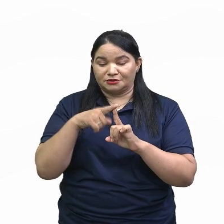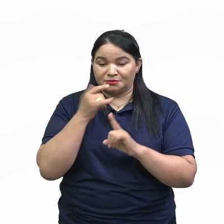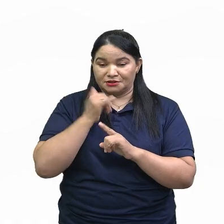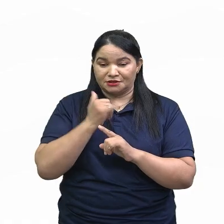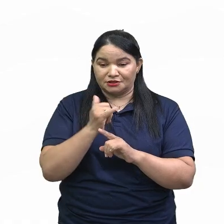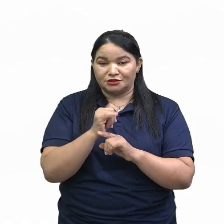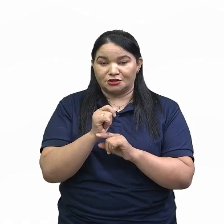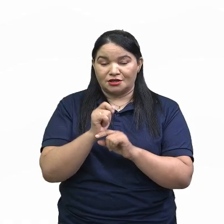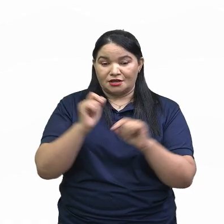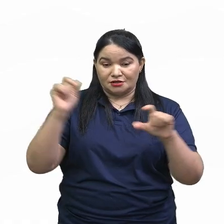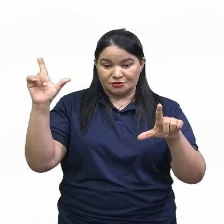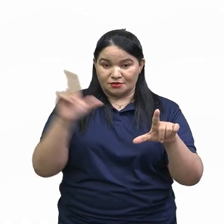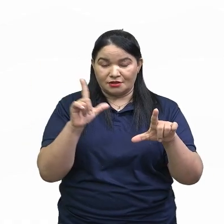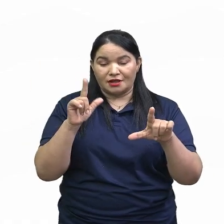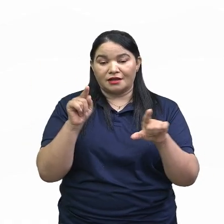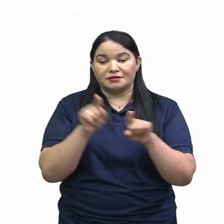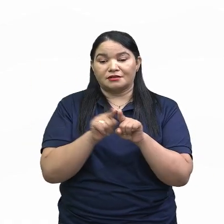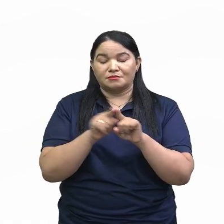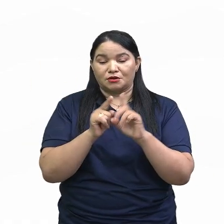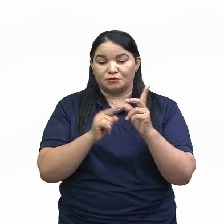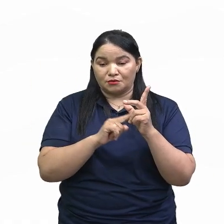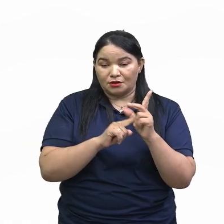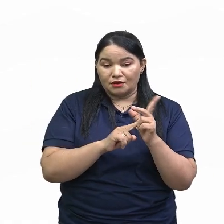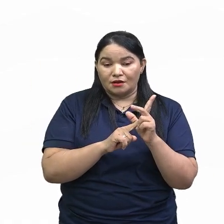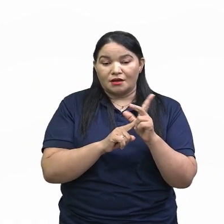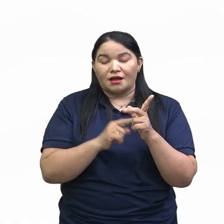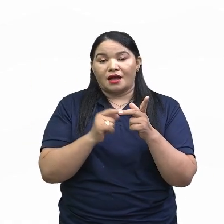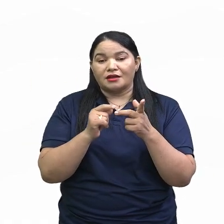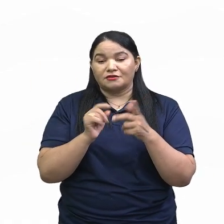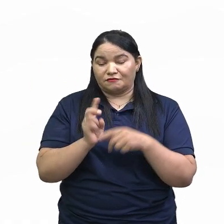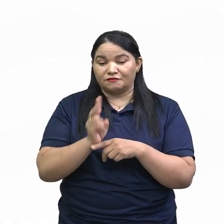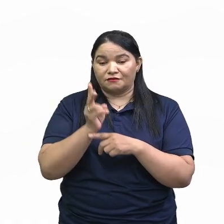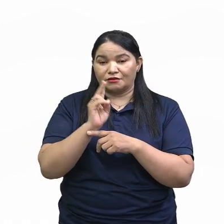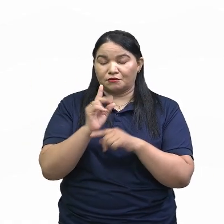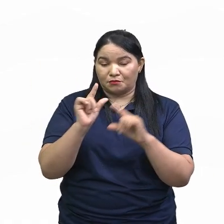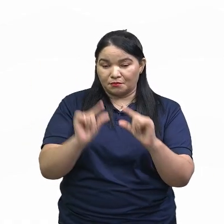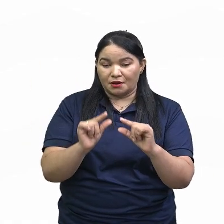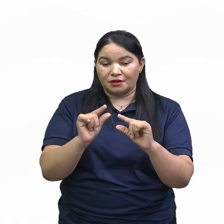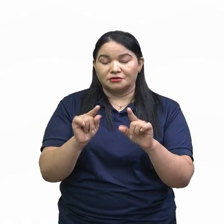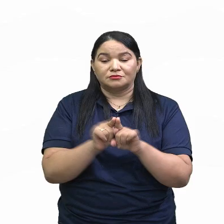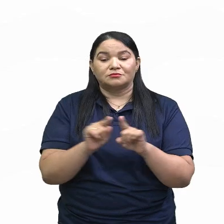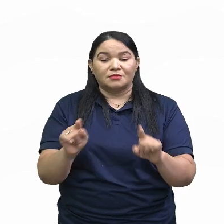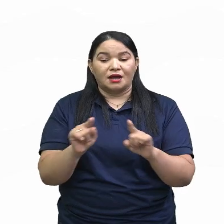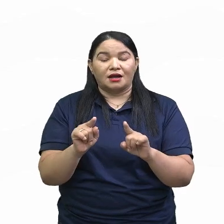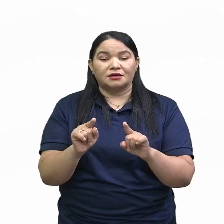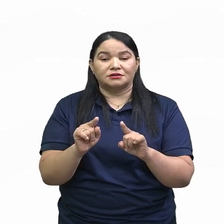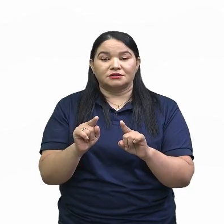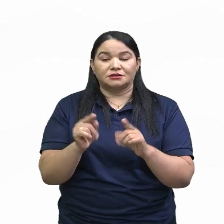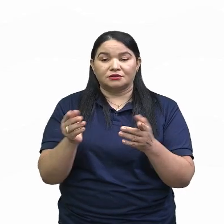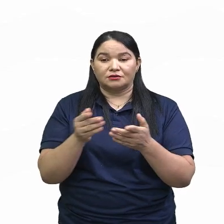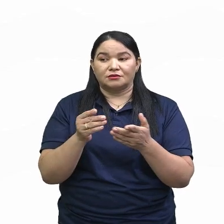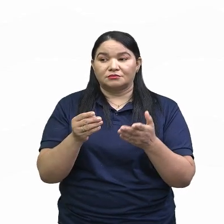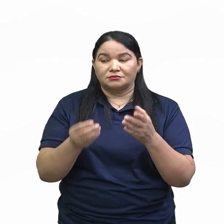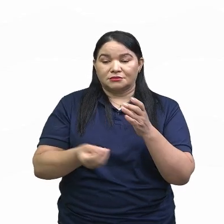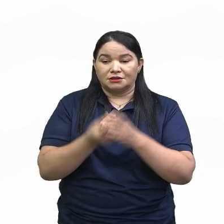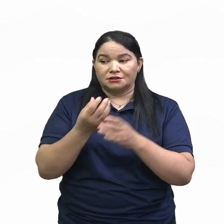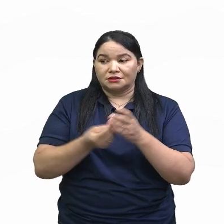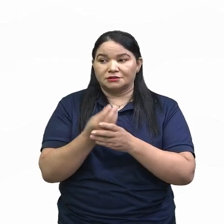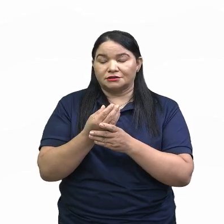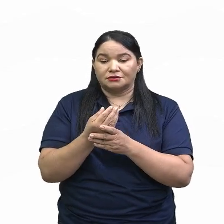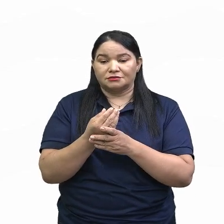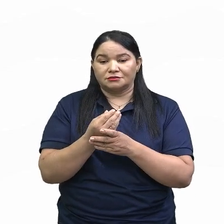a solar e a eólica, produzem energia a preços relativamente baixos, porém os custos para sua